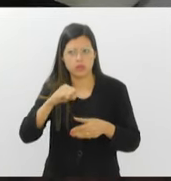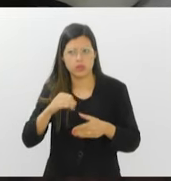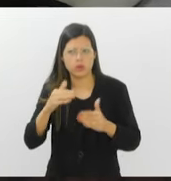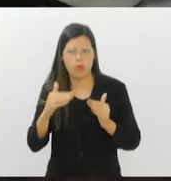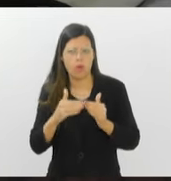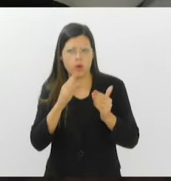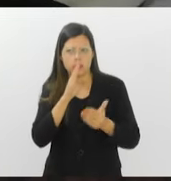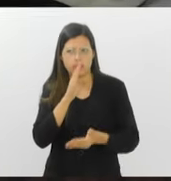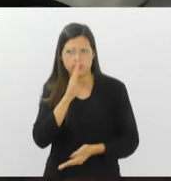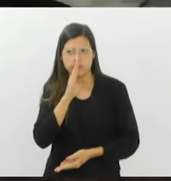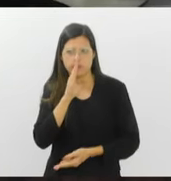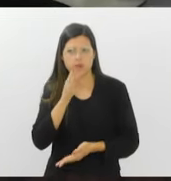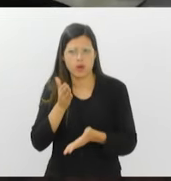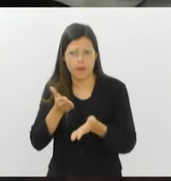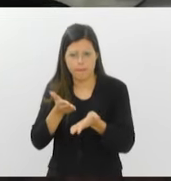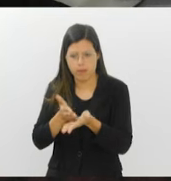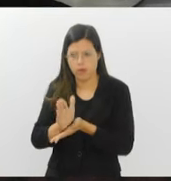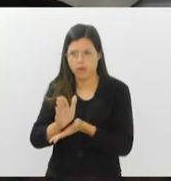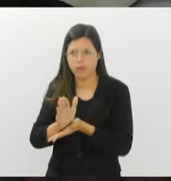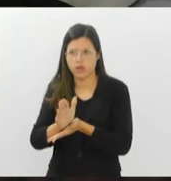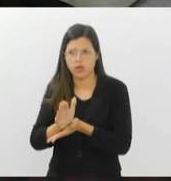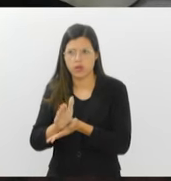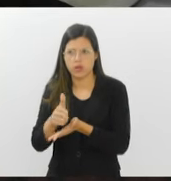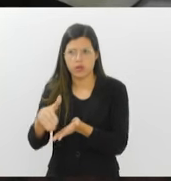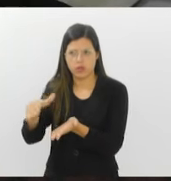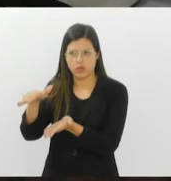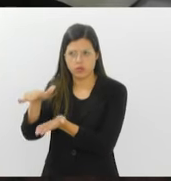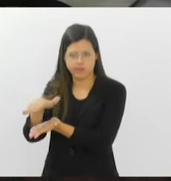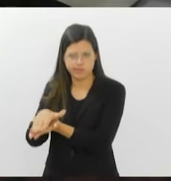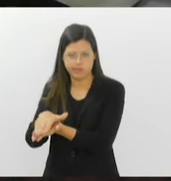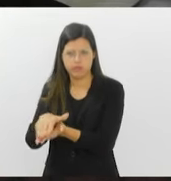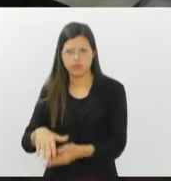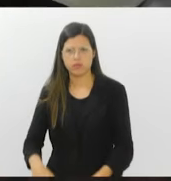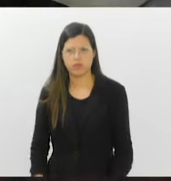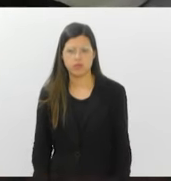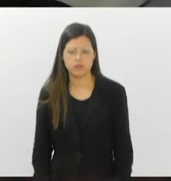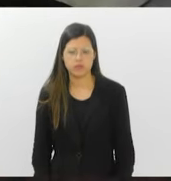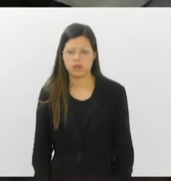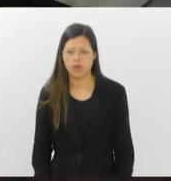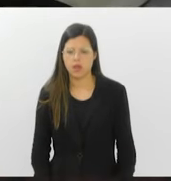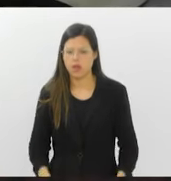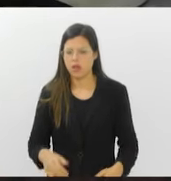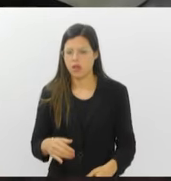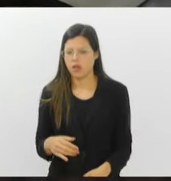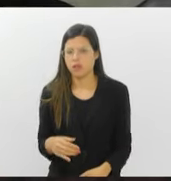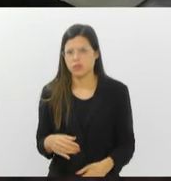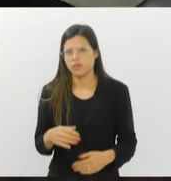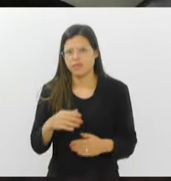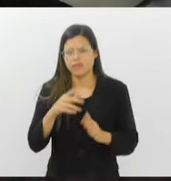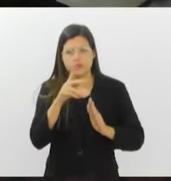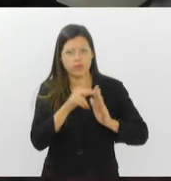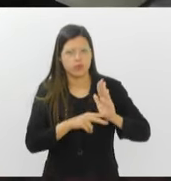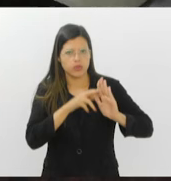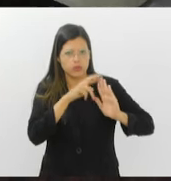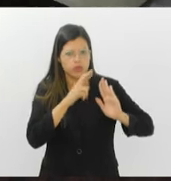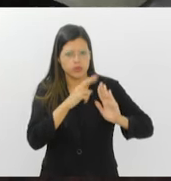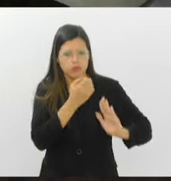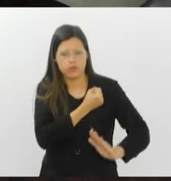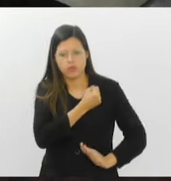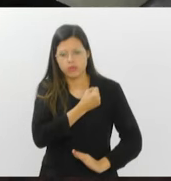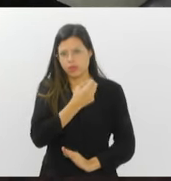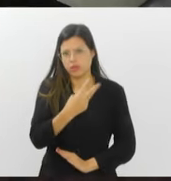aprovam permaneçam como estão, aprovado vai a promulgação. Anuncio, projeto de resolução